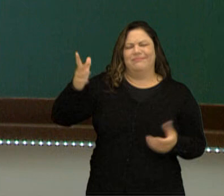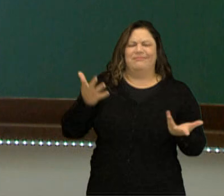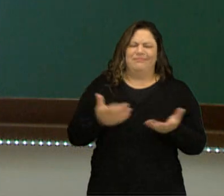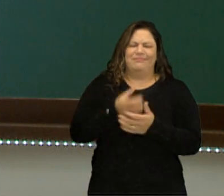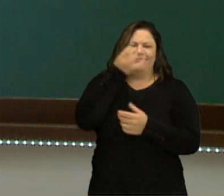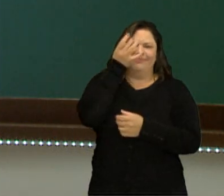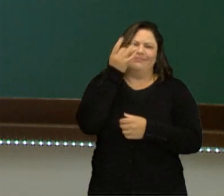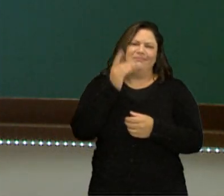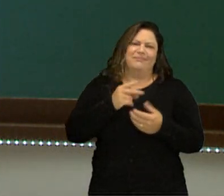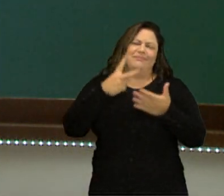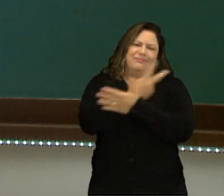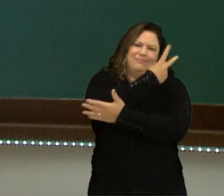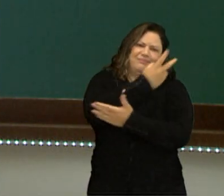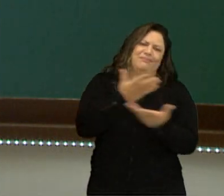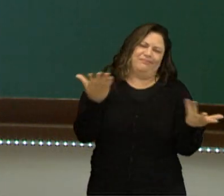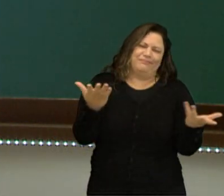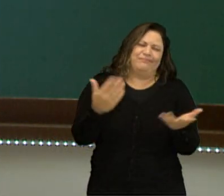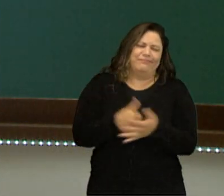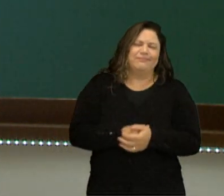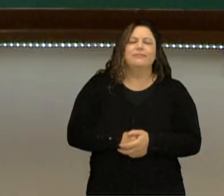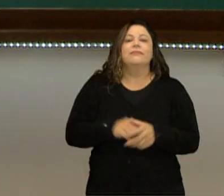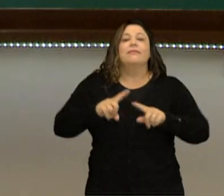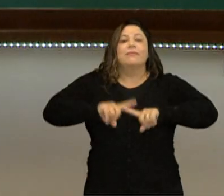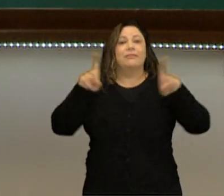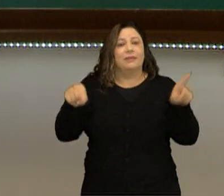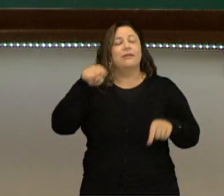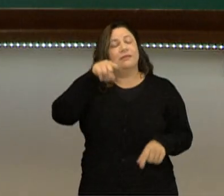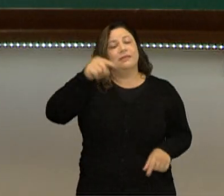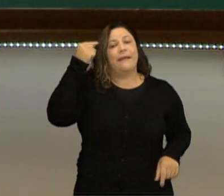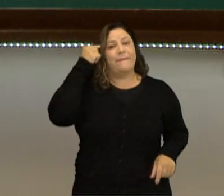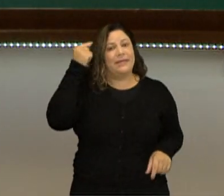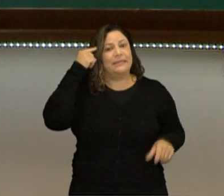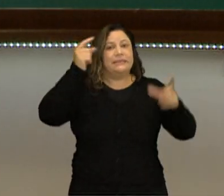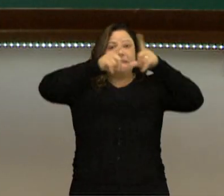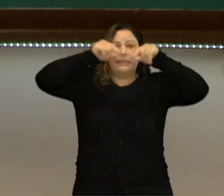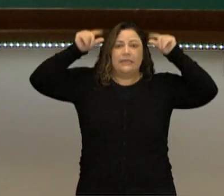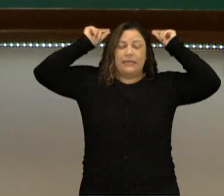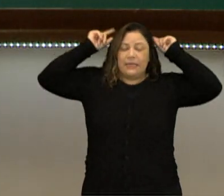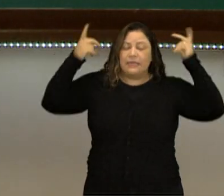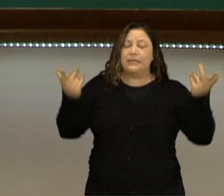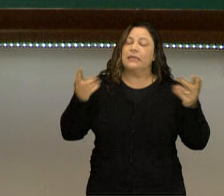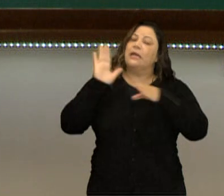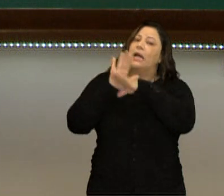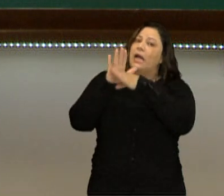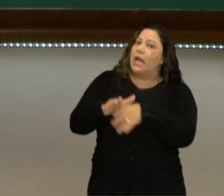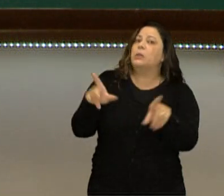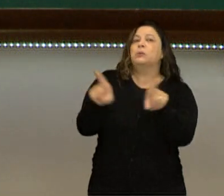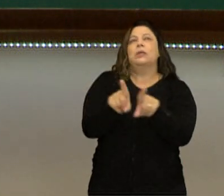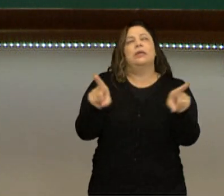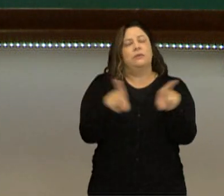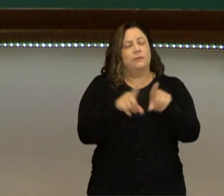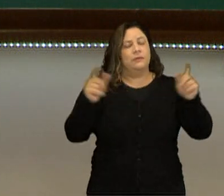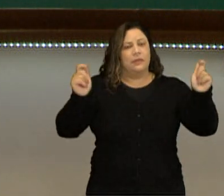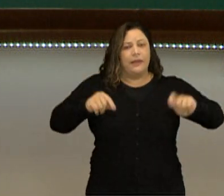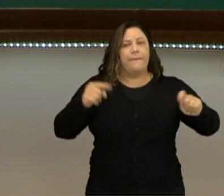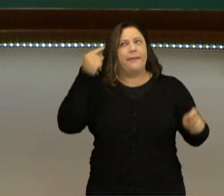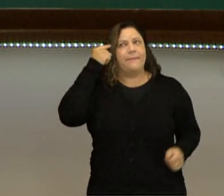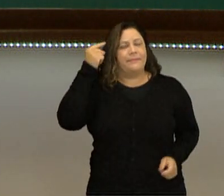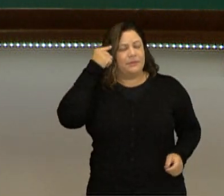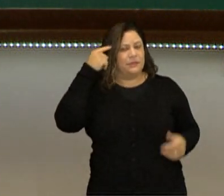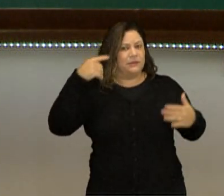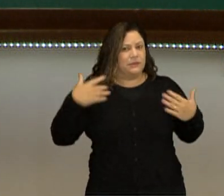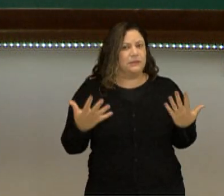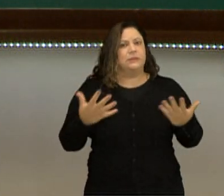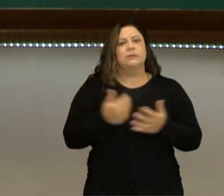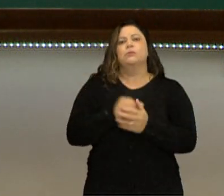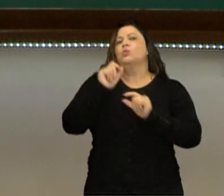derrubada. Cara, só que você tem que pensar que os gregos, eles contribuíram assim, para um pensamento sobre o